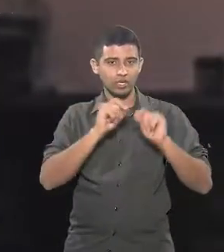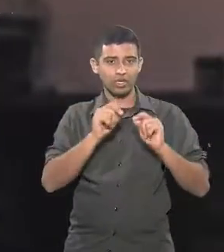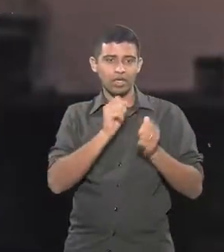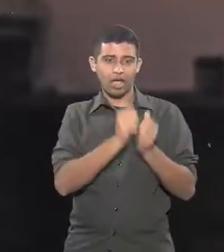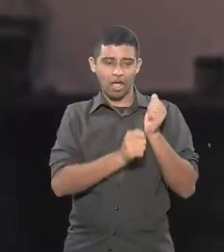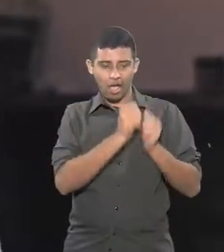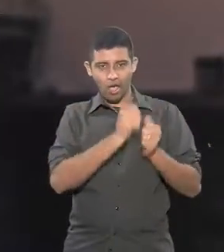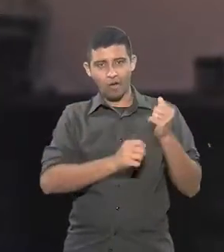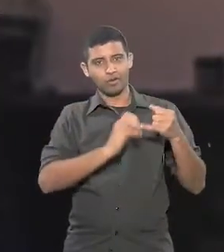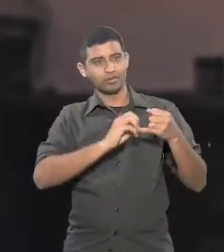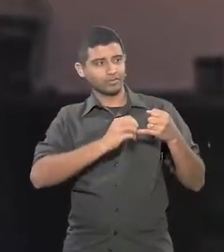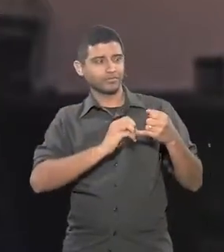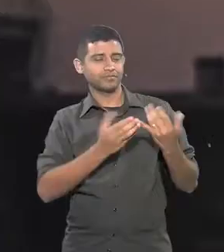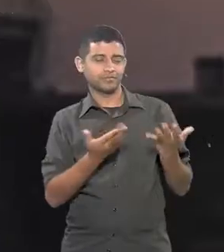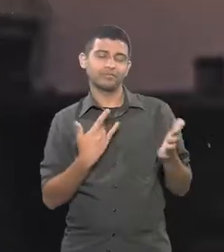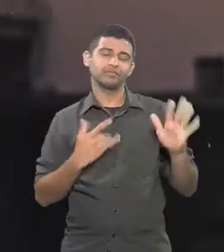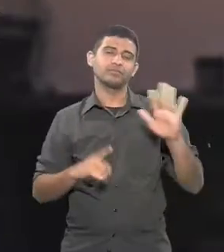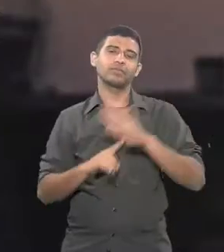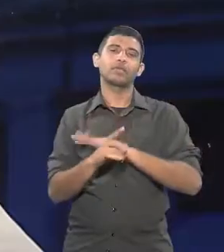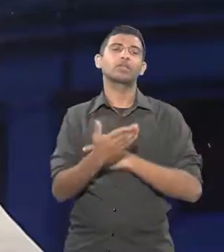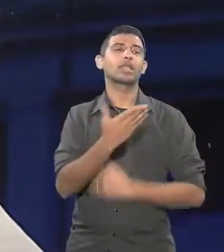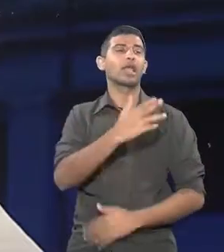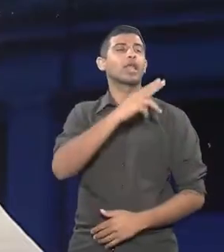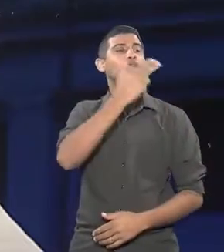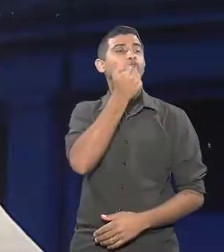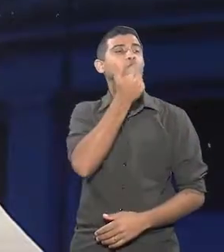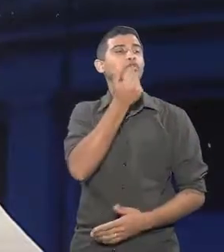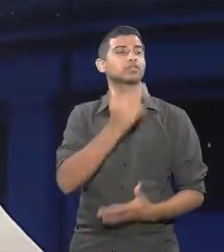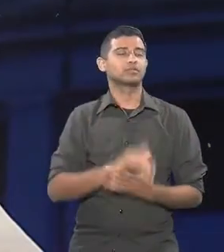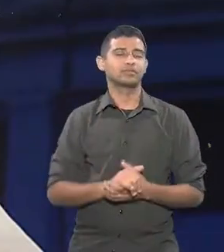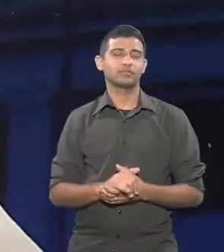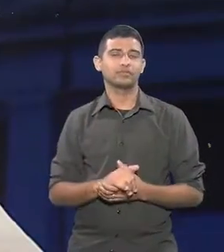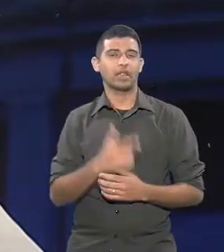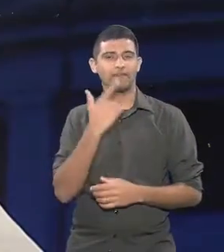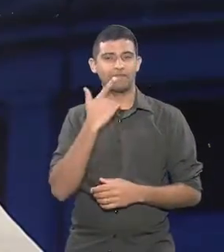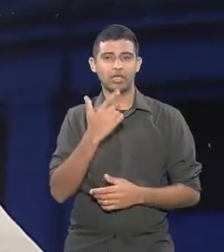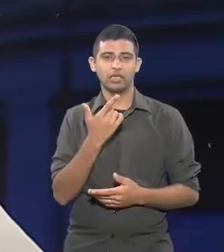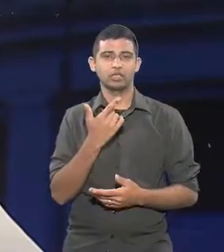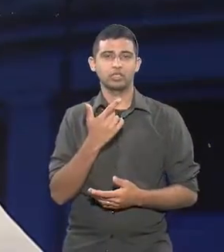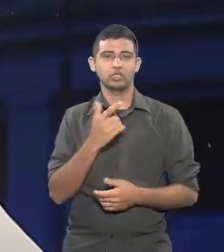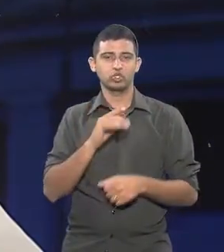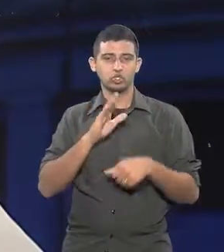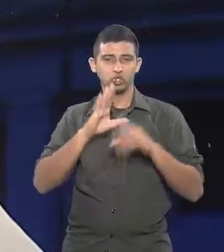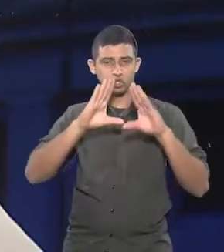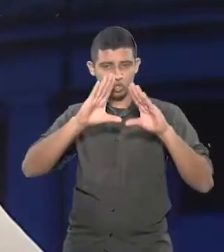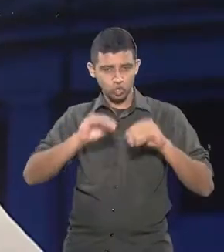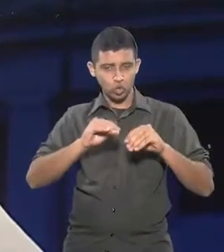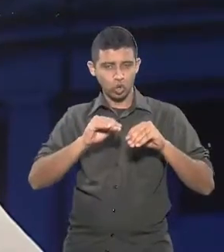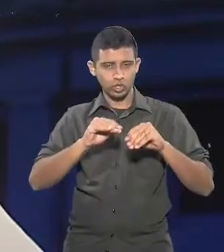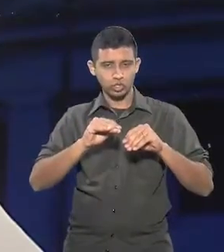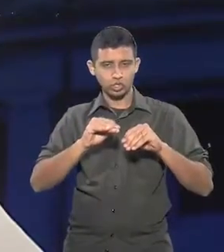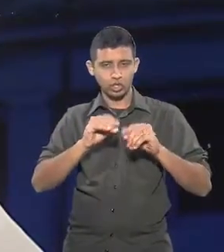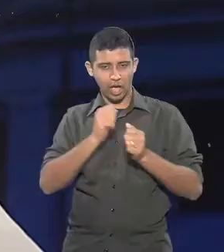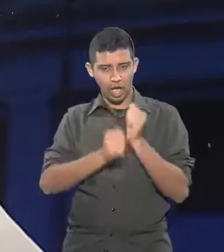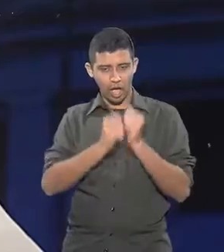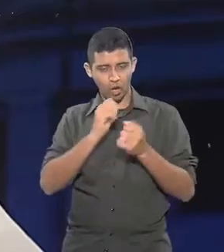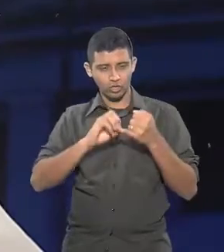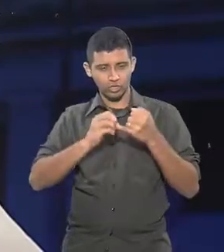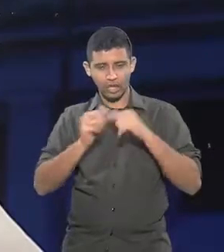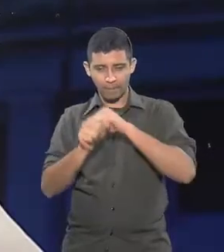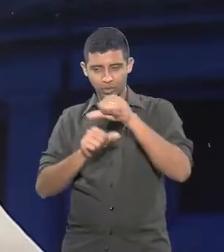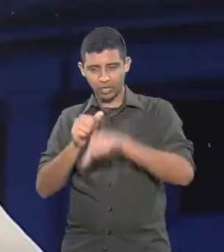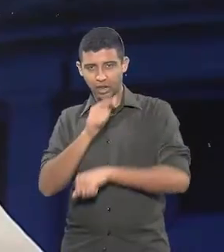você tivesse ali um feijão com arroz, né? Vamos perguntar para a nutricionista, substituir o jantar pelo lanche, que muita gente faz,